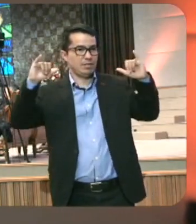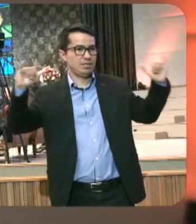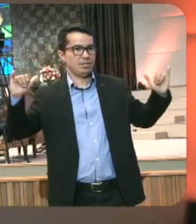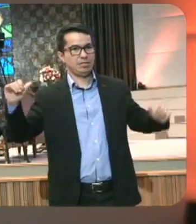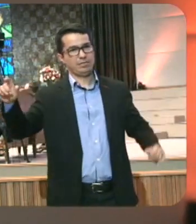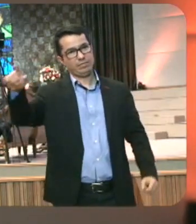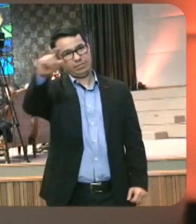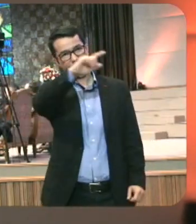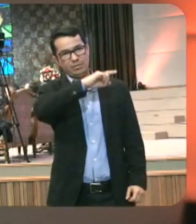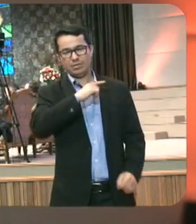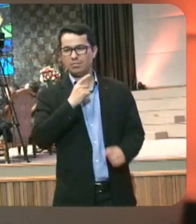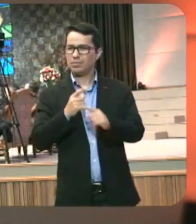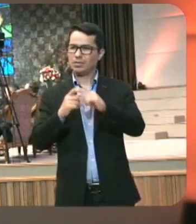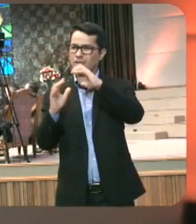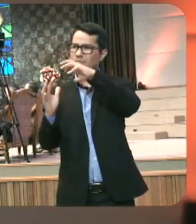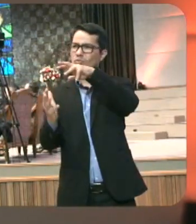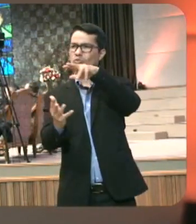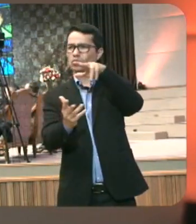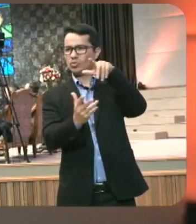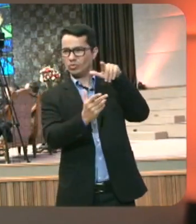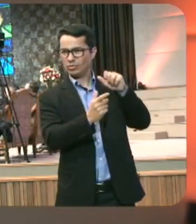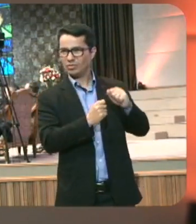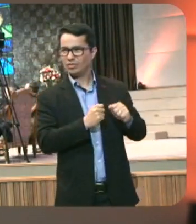a filosofia desse mundo.